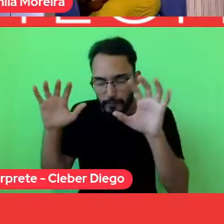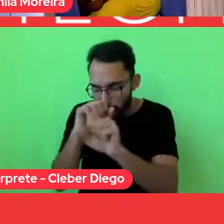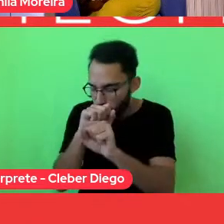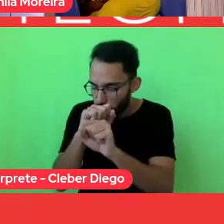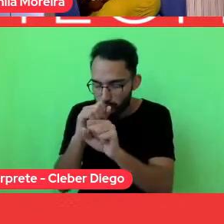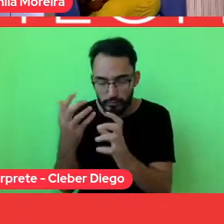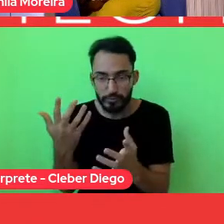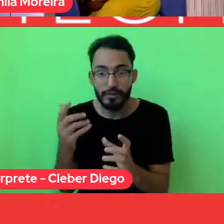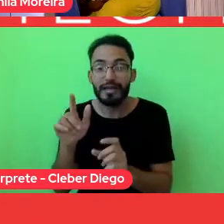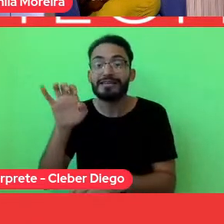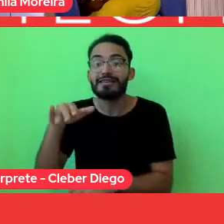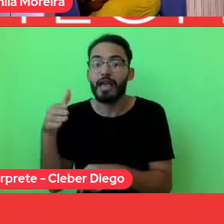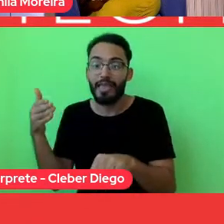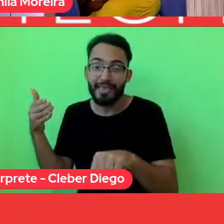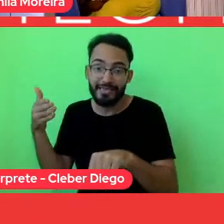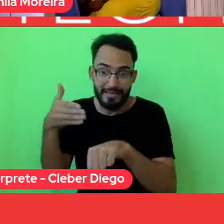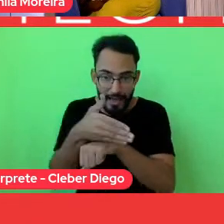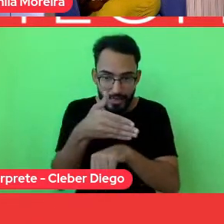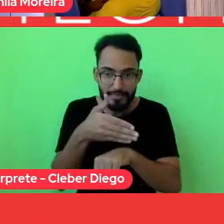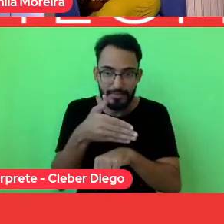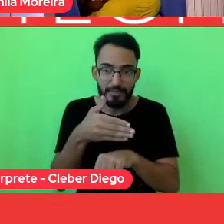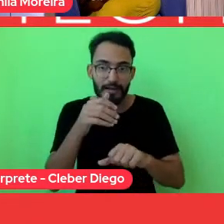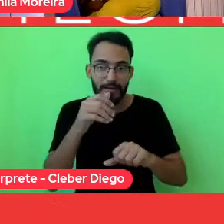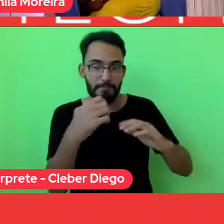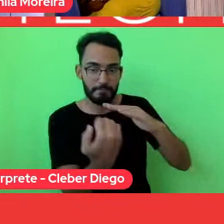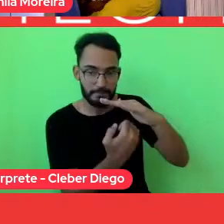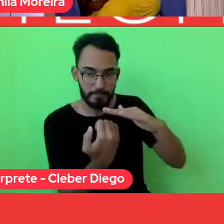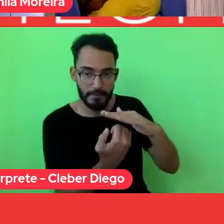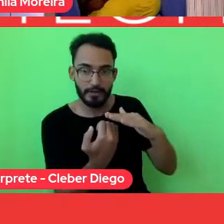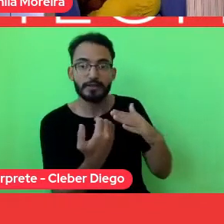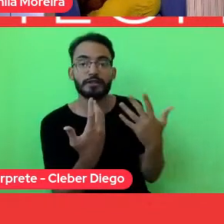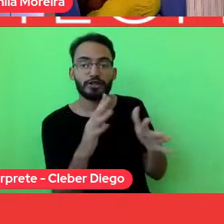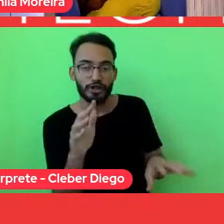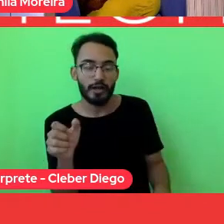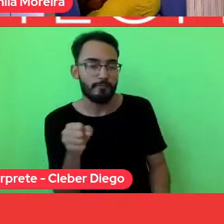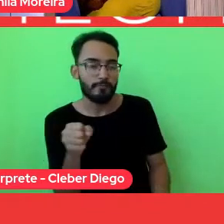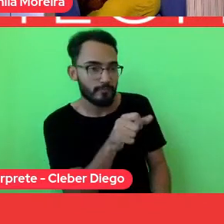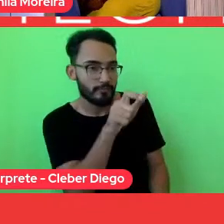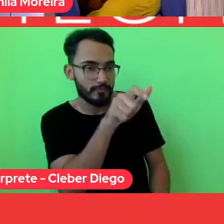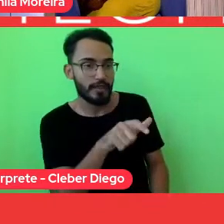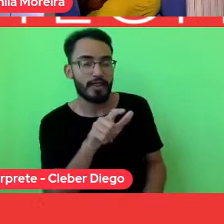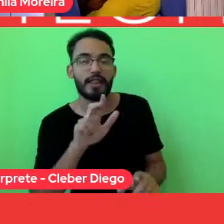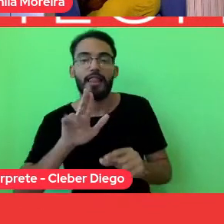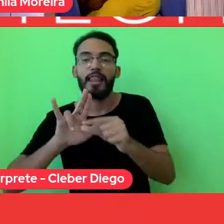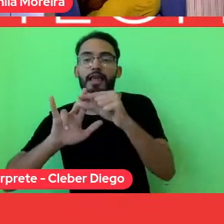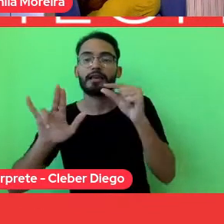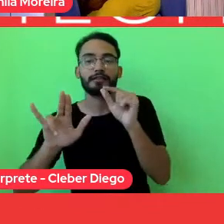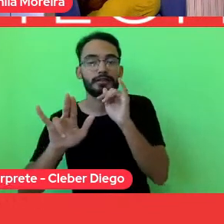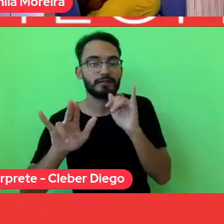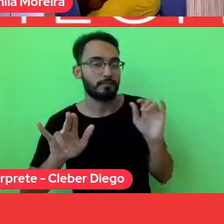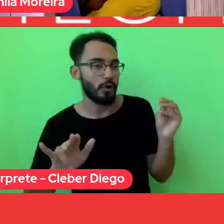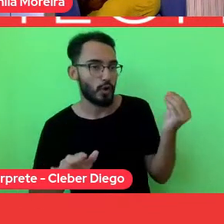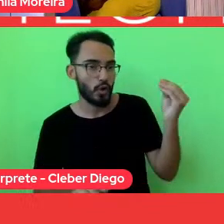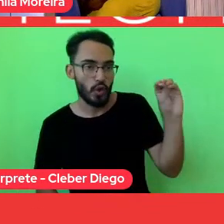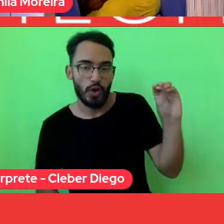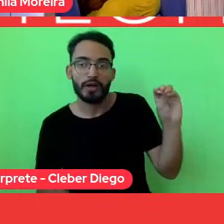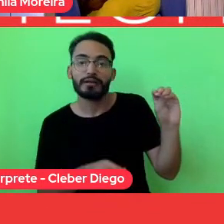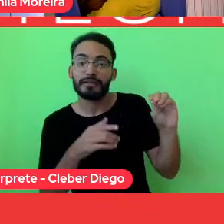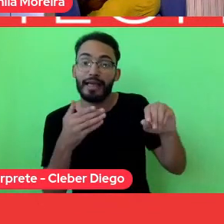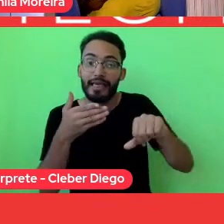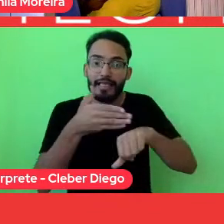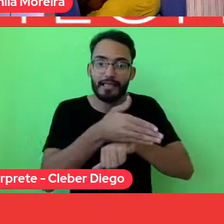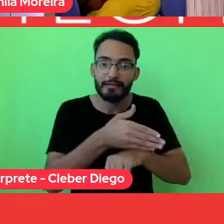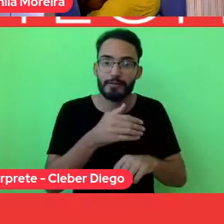Que quem já entra em determinadas empresas, você já coloca lá no LinkedIn que você entra numa